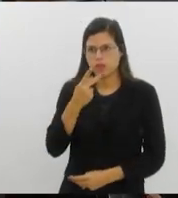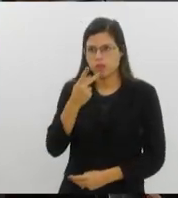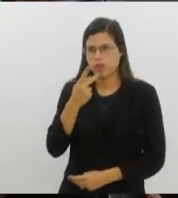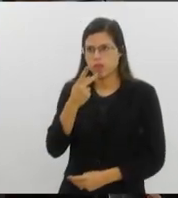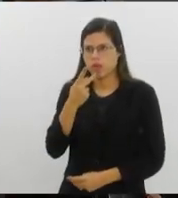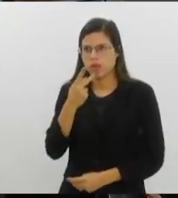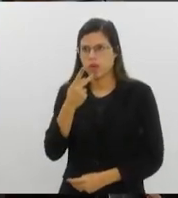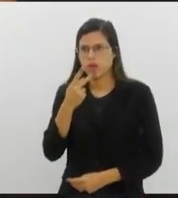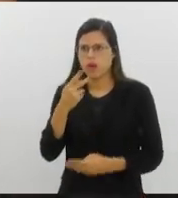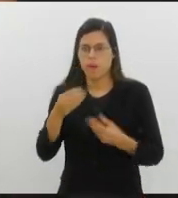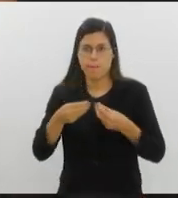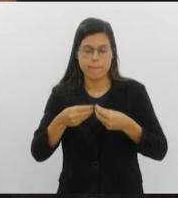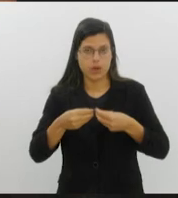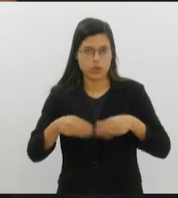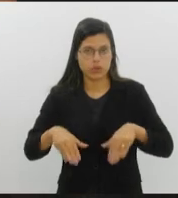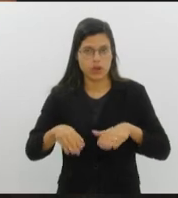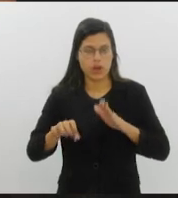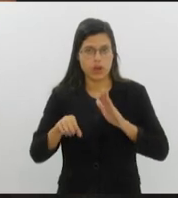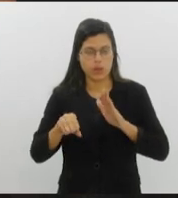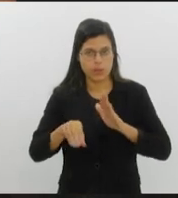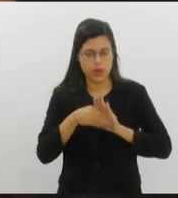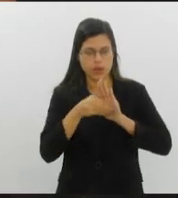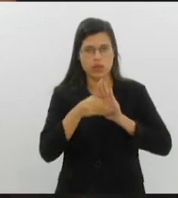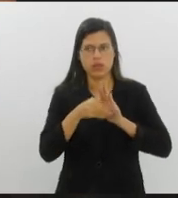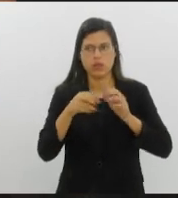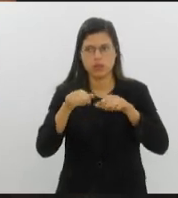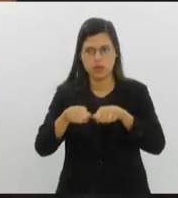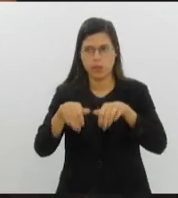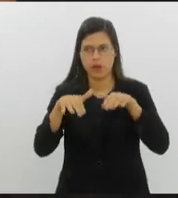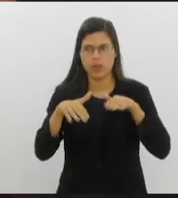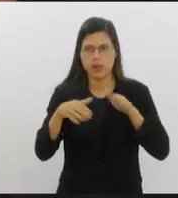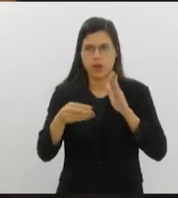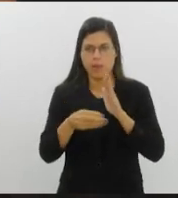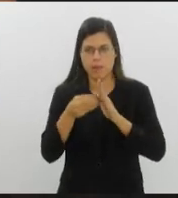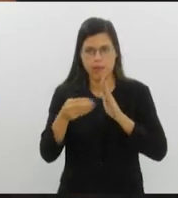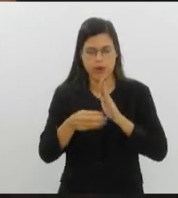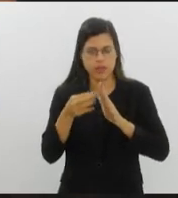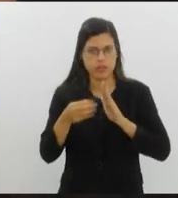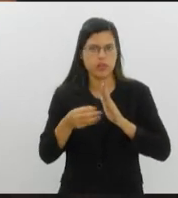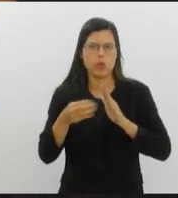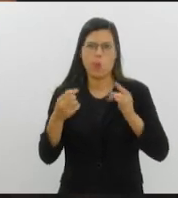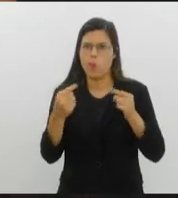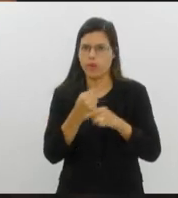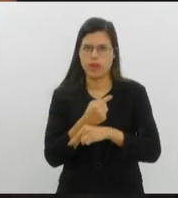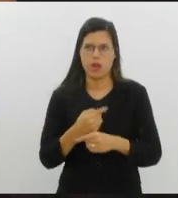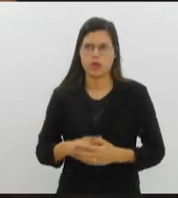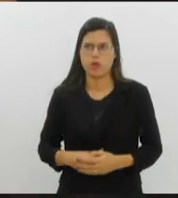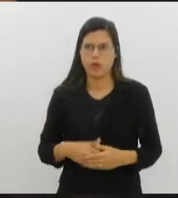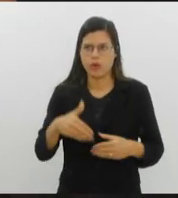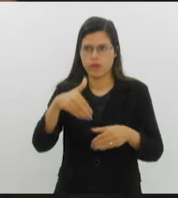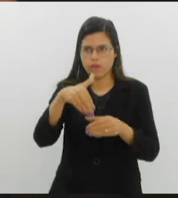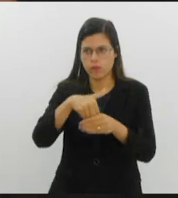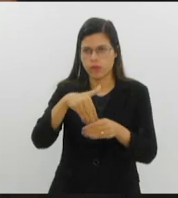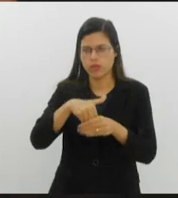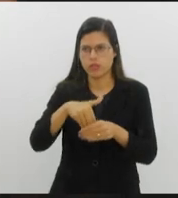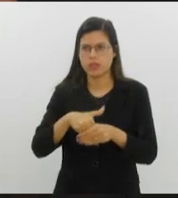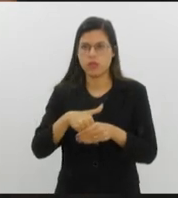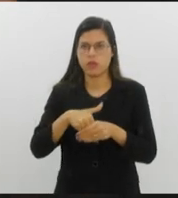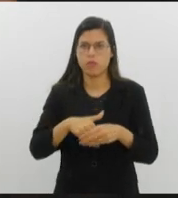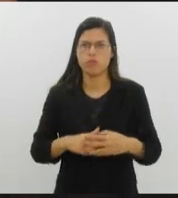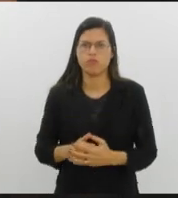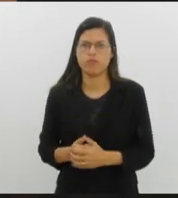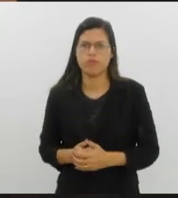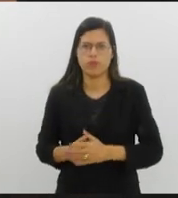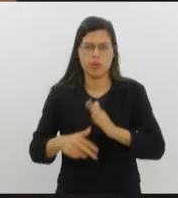Ficam prejudicadas as emendas de plenário com os pareceres contrários. Em votação...